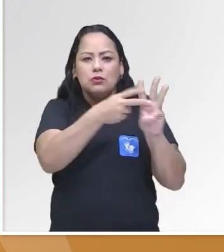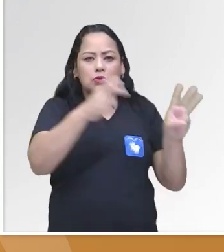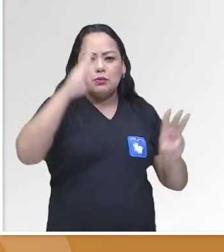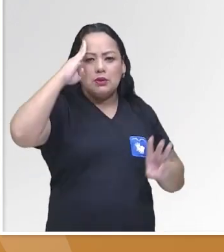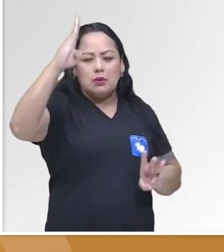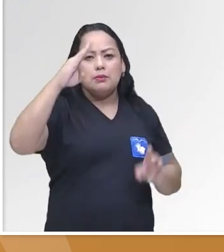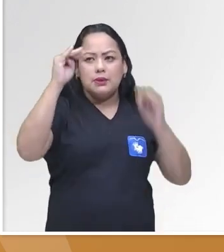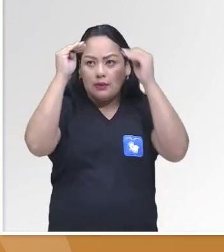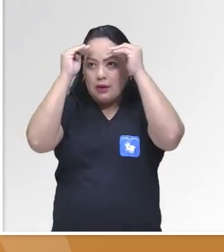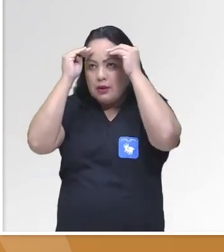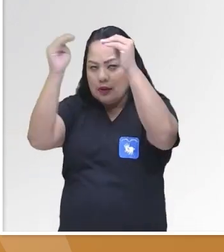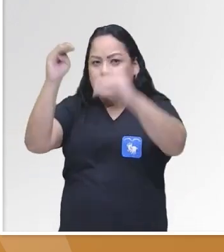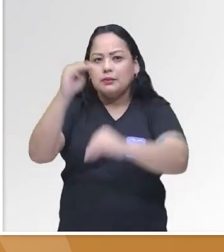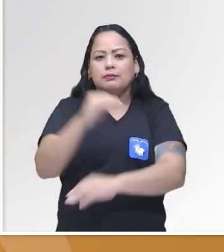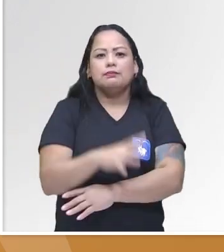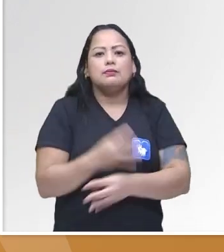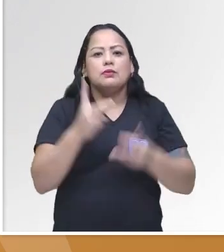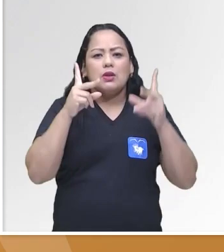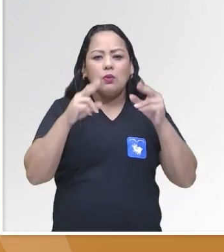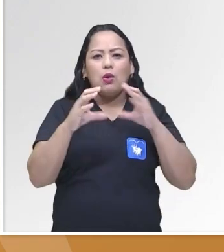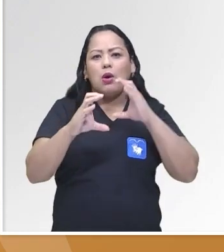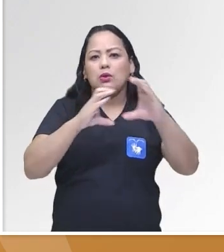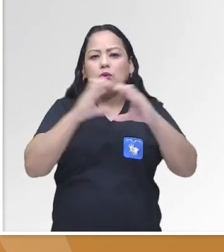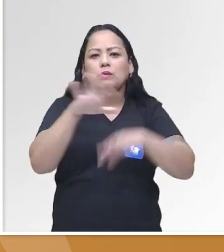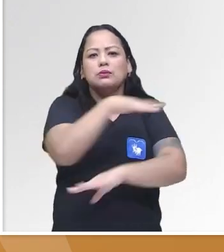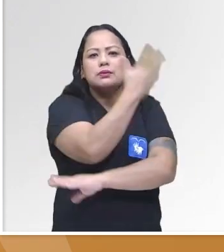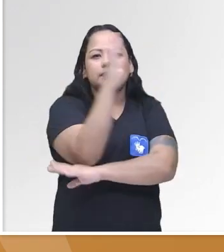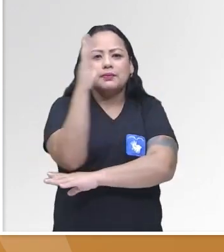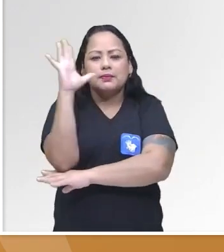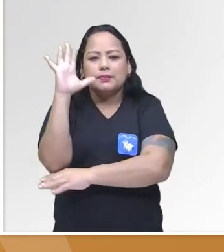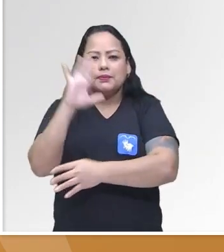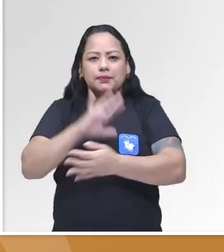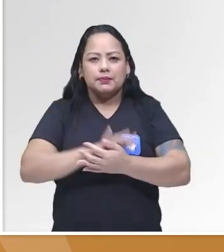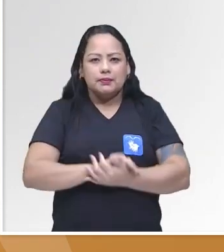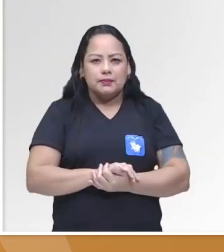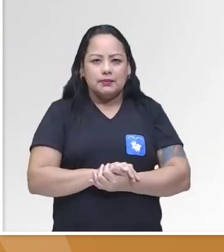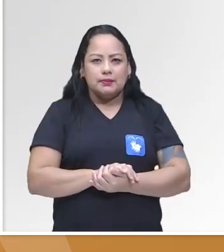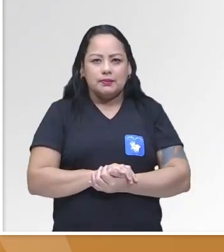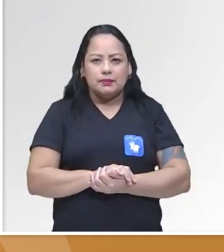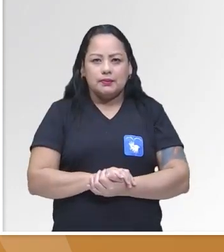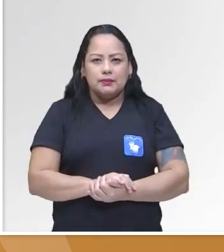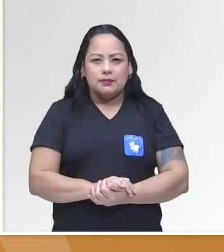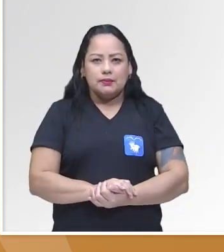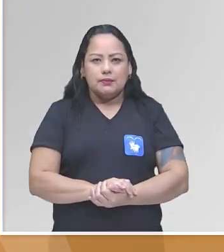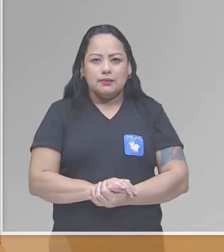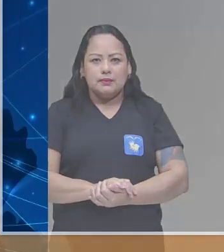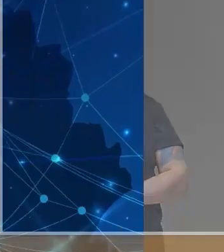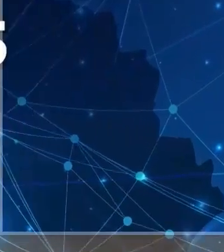respeito a se comunicar com a terra.